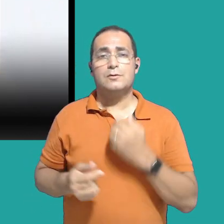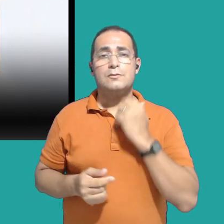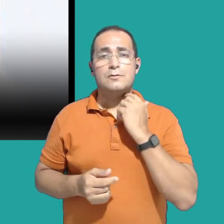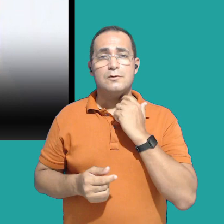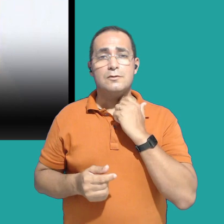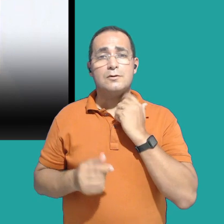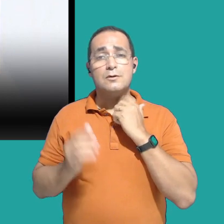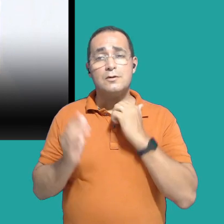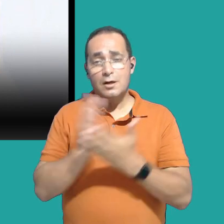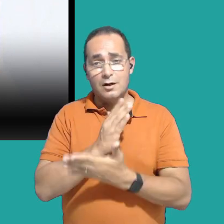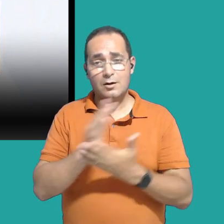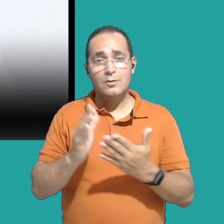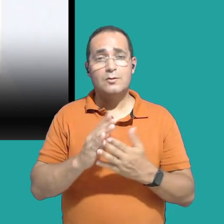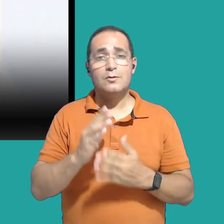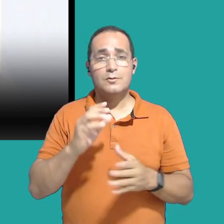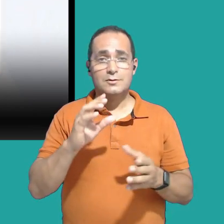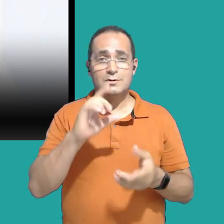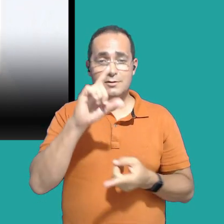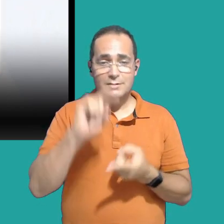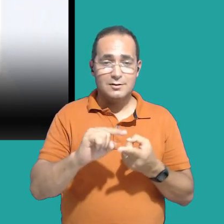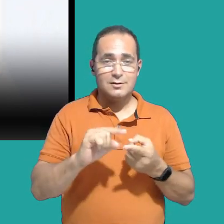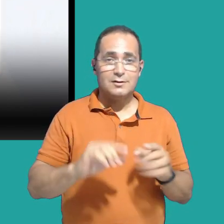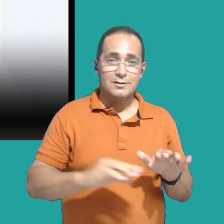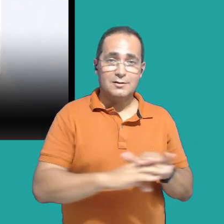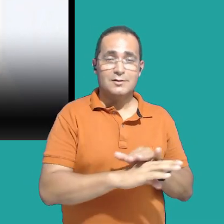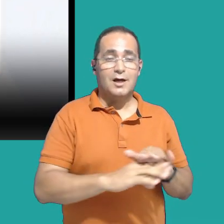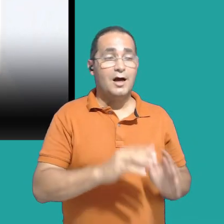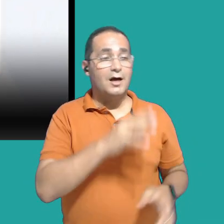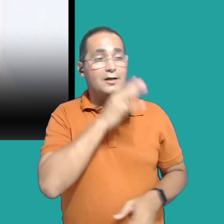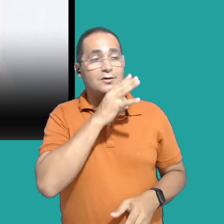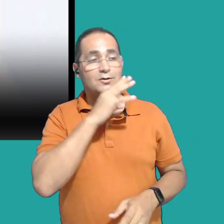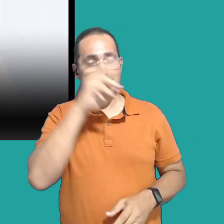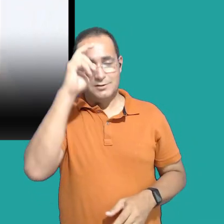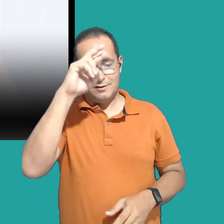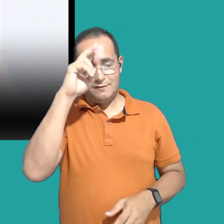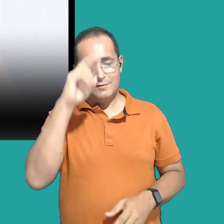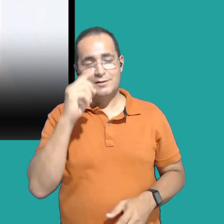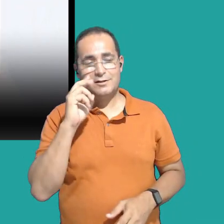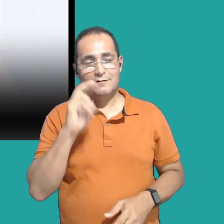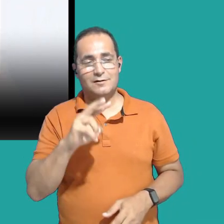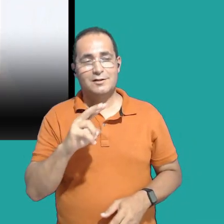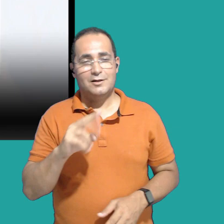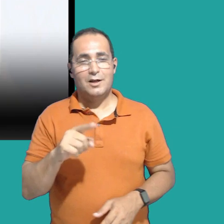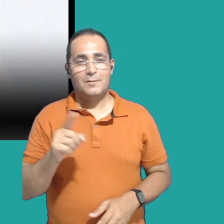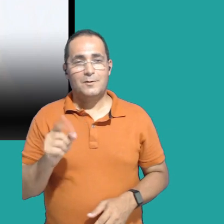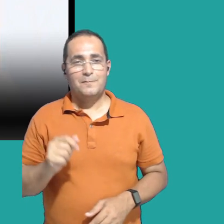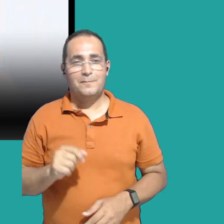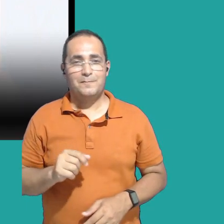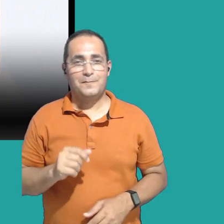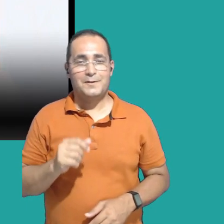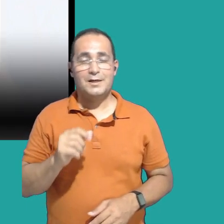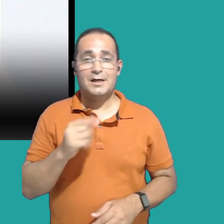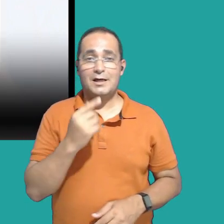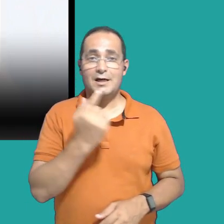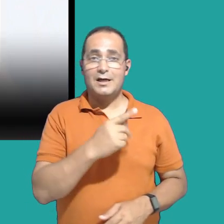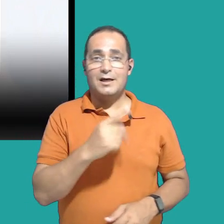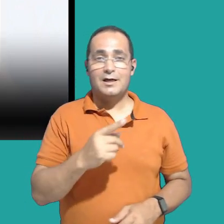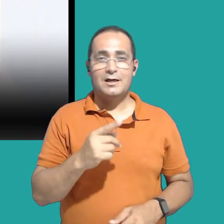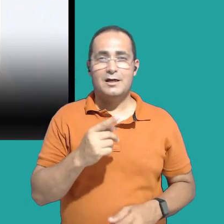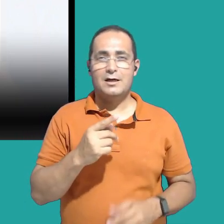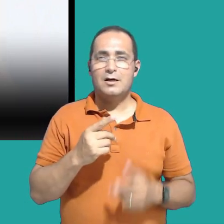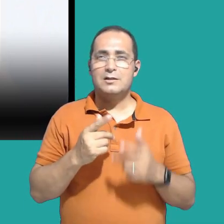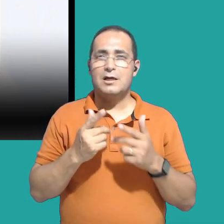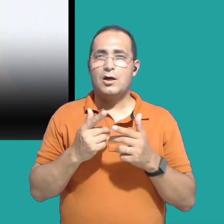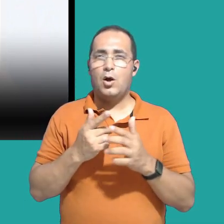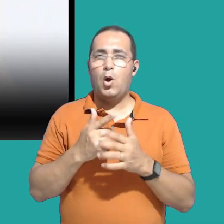É um rapaz que ele coleciona miniaturas, né? Isso, é ele mesmo. Eu já vi. Eu não lembro qual é o nome. Eu lembro que eu comecei a seguir